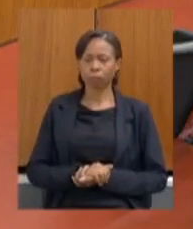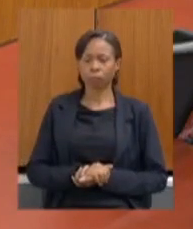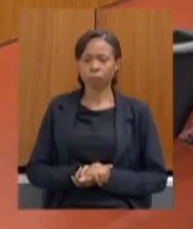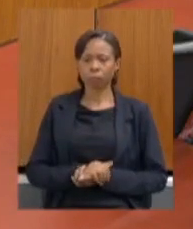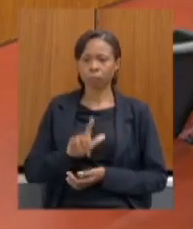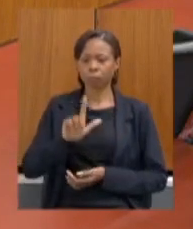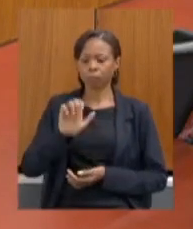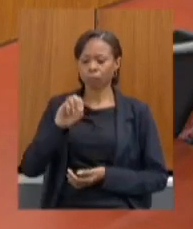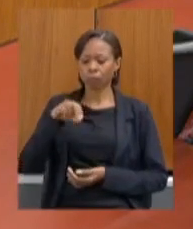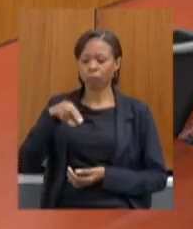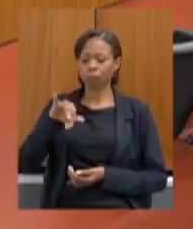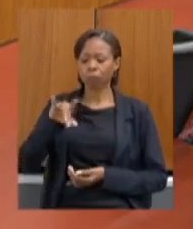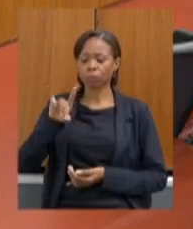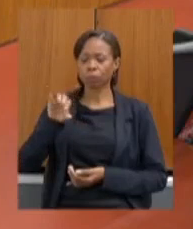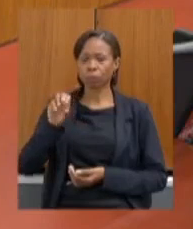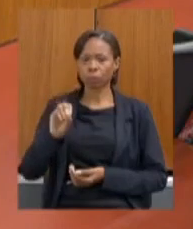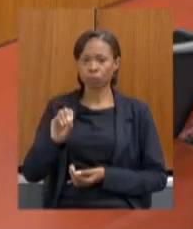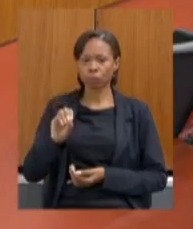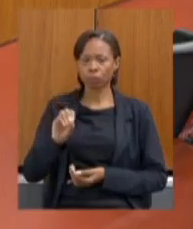o deputado Leonid Bolsas.